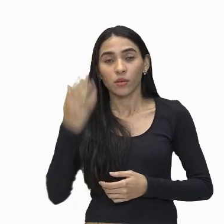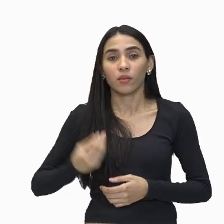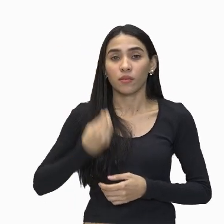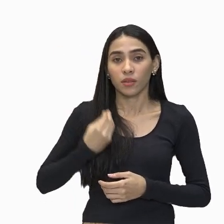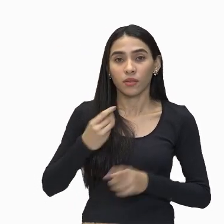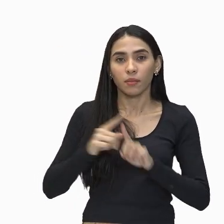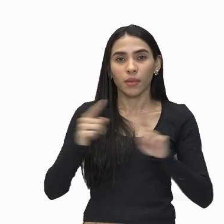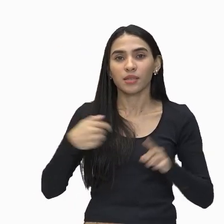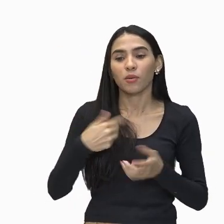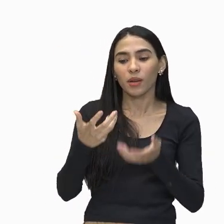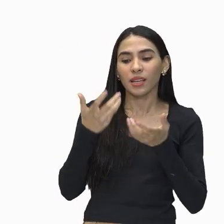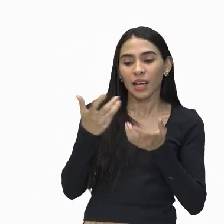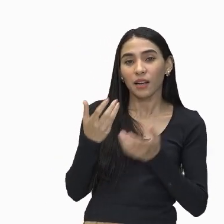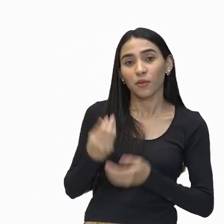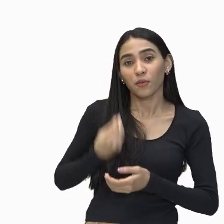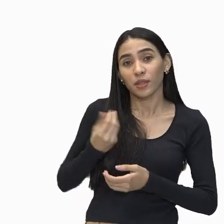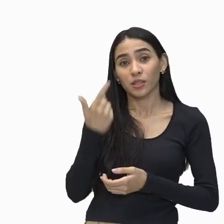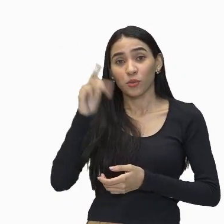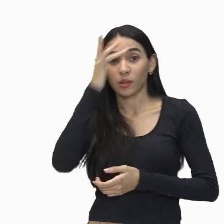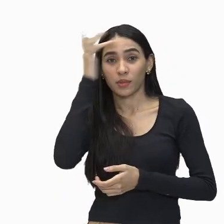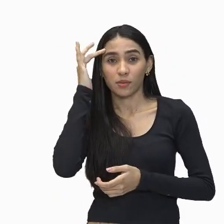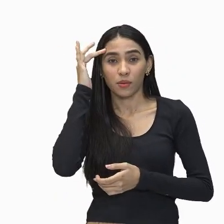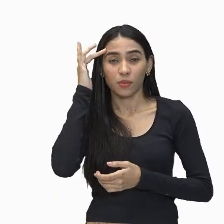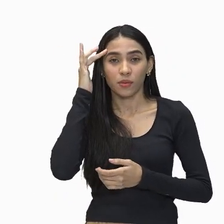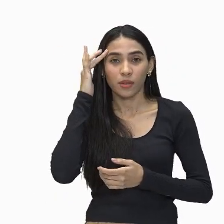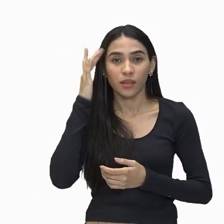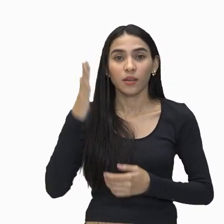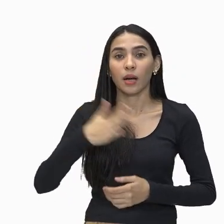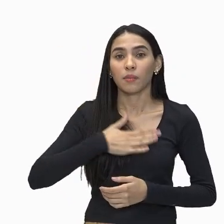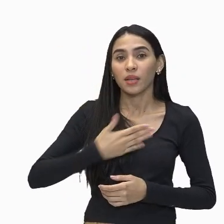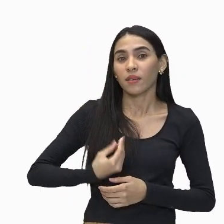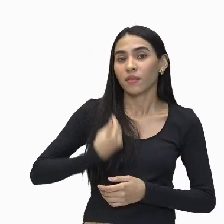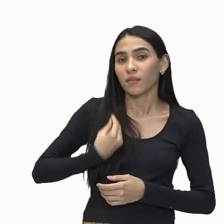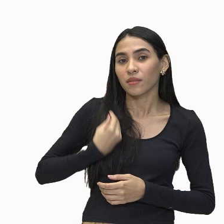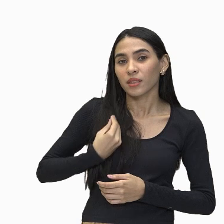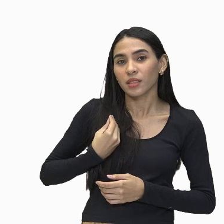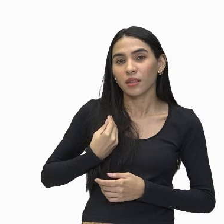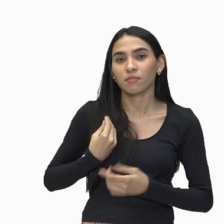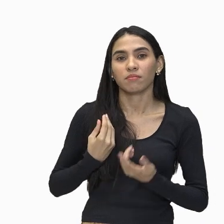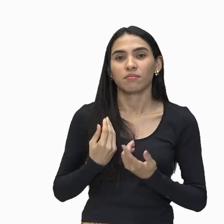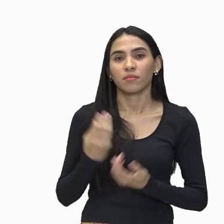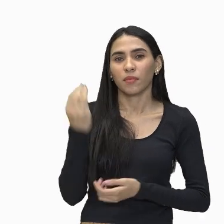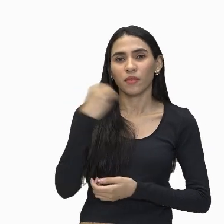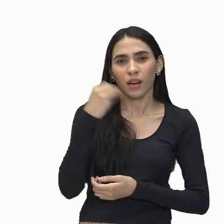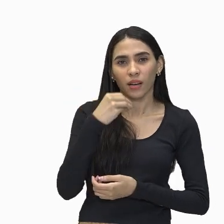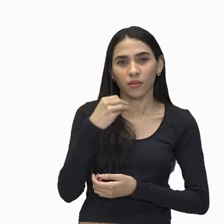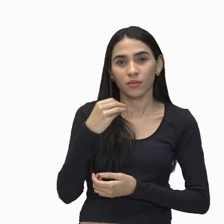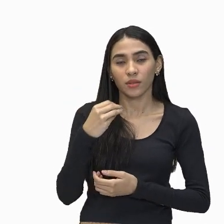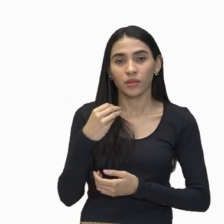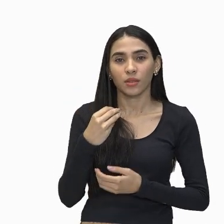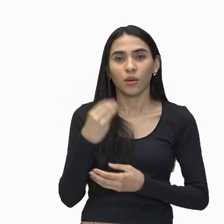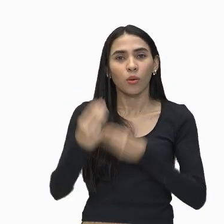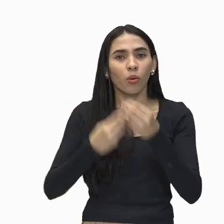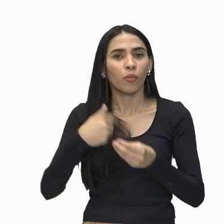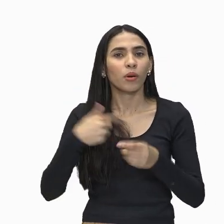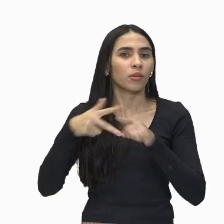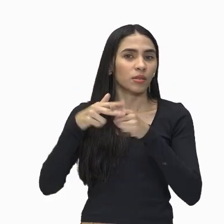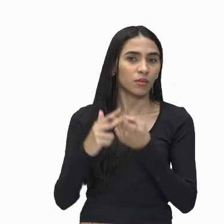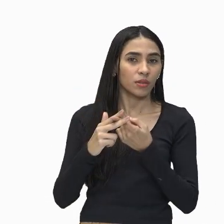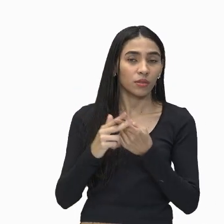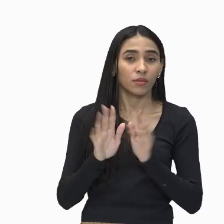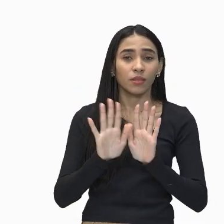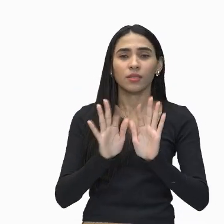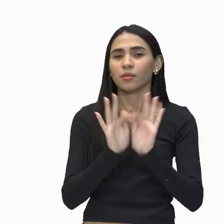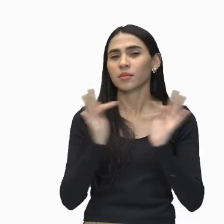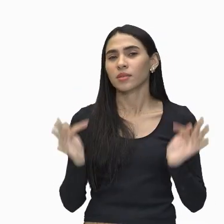viver a vida do outro. Então, o meu existir, ele é inautêntico. Professor, como é que eu posso resolver isso? Simples.